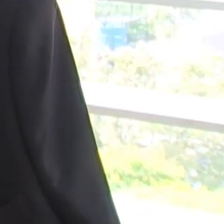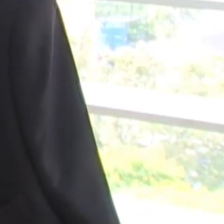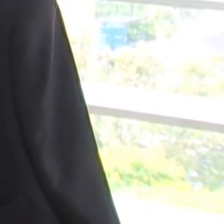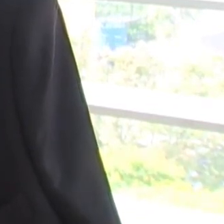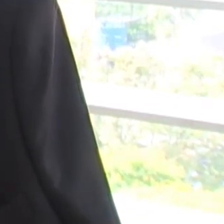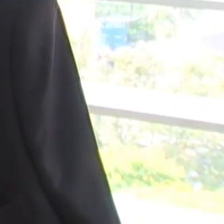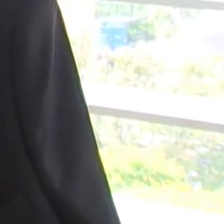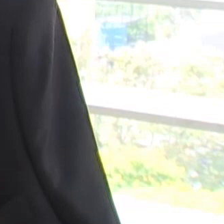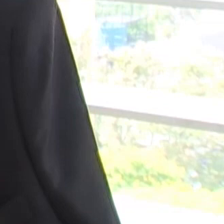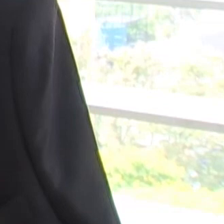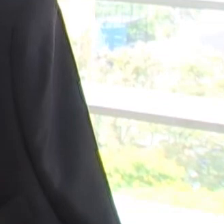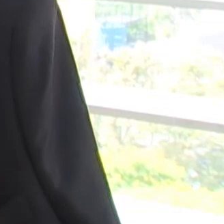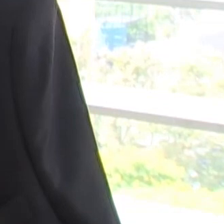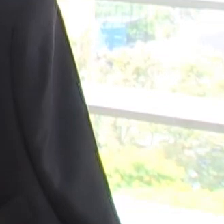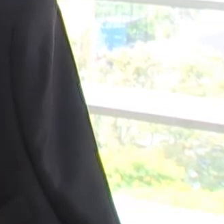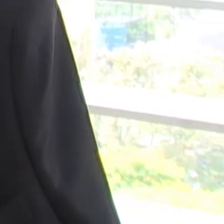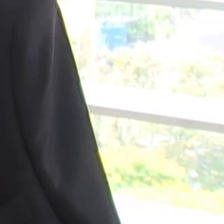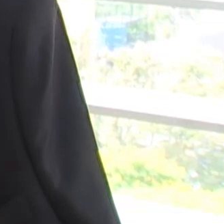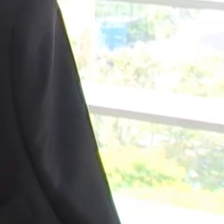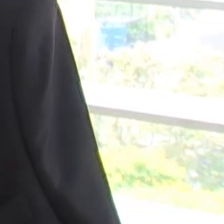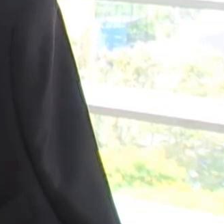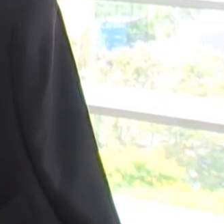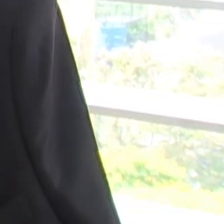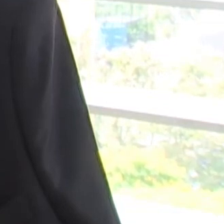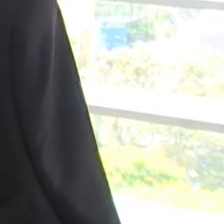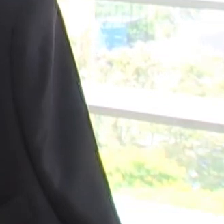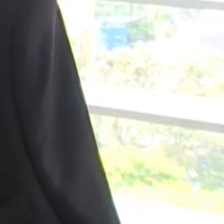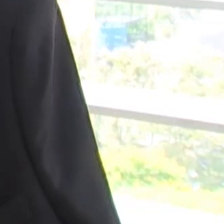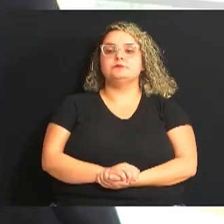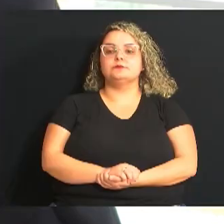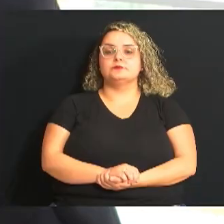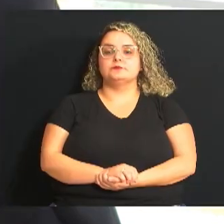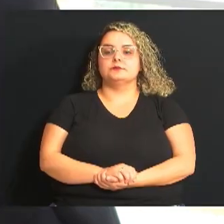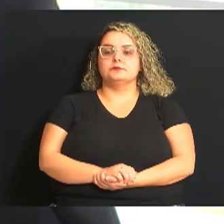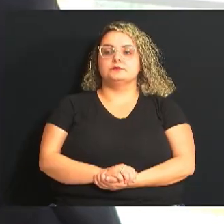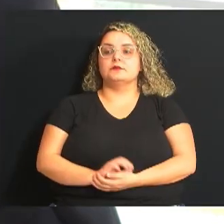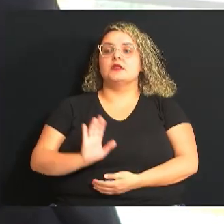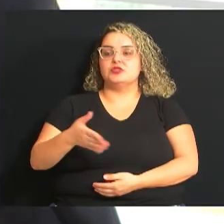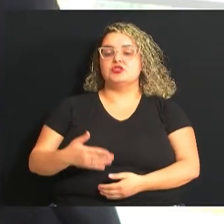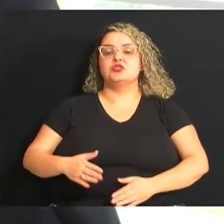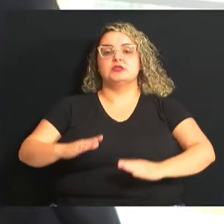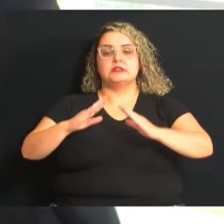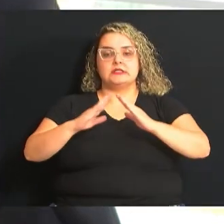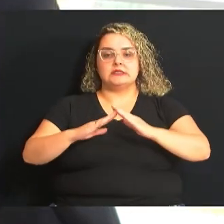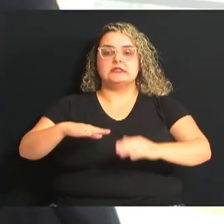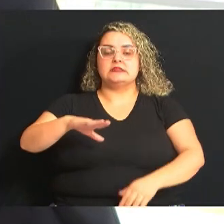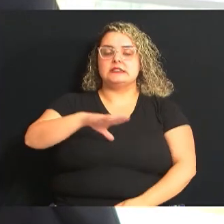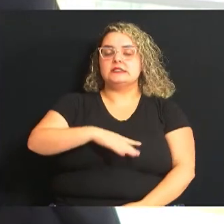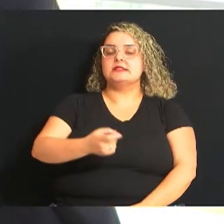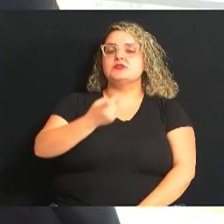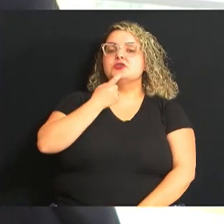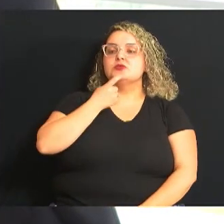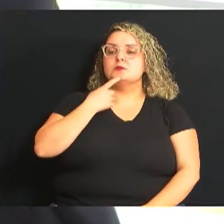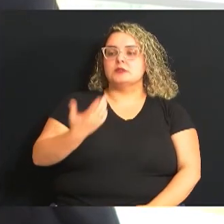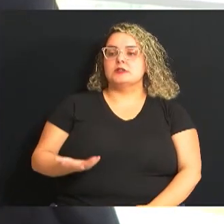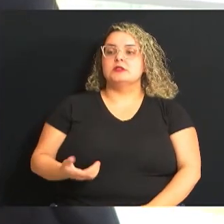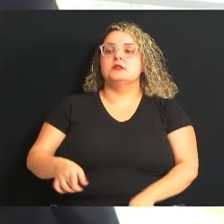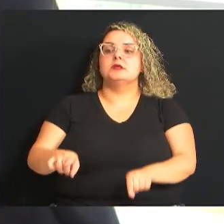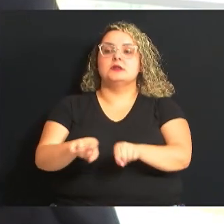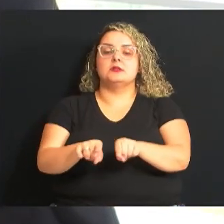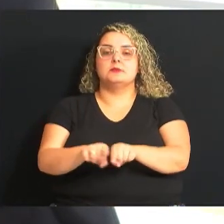segunda a sexta-feira, das 8h da manhã às 4h da tarde. O atendimento na última sexta-feira do mês